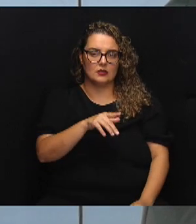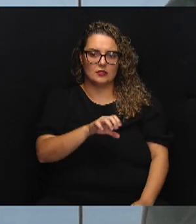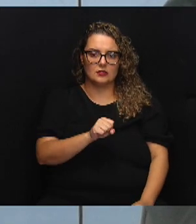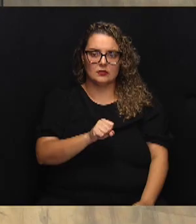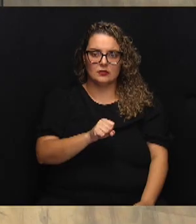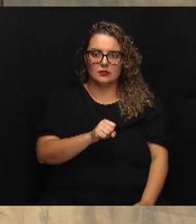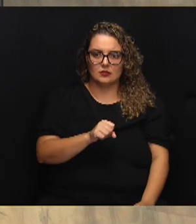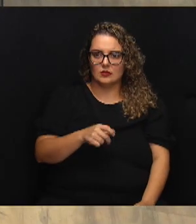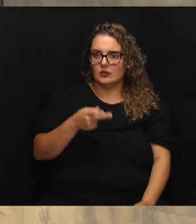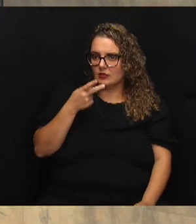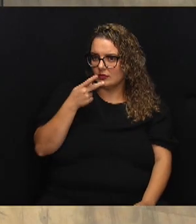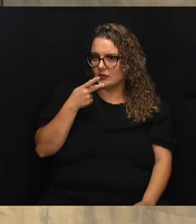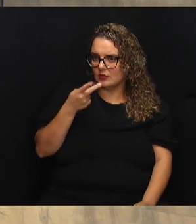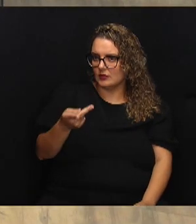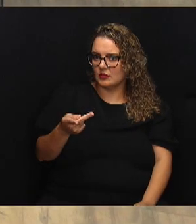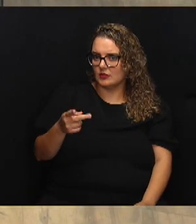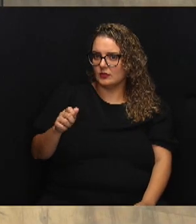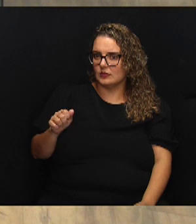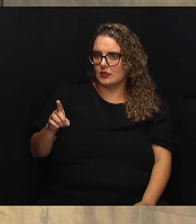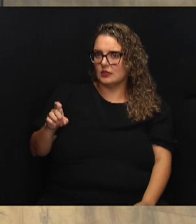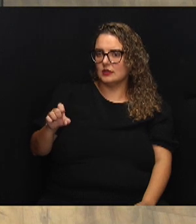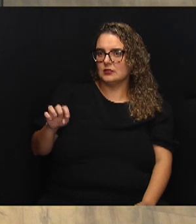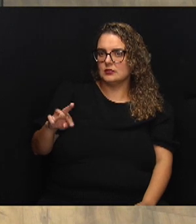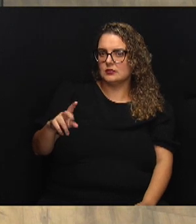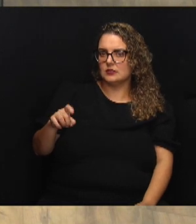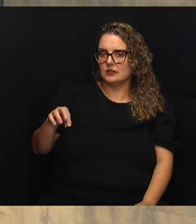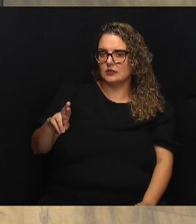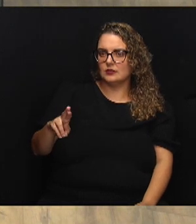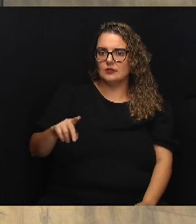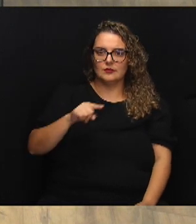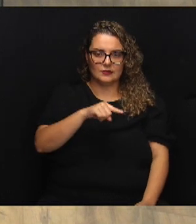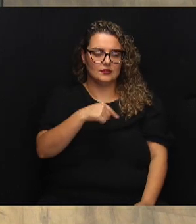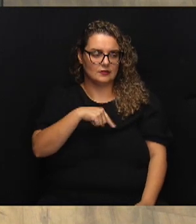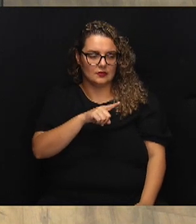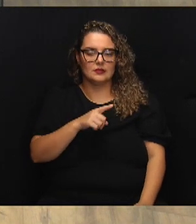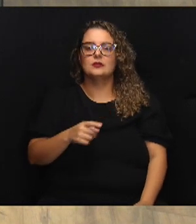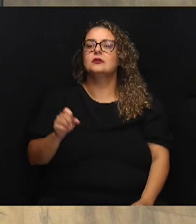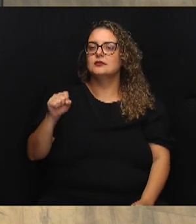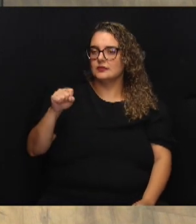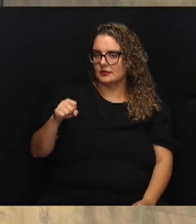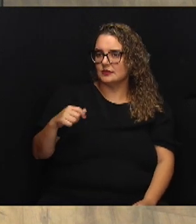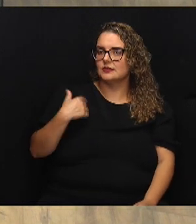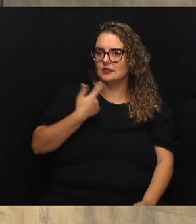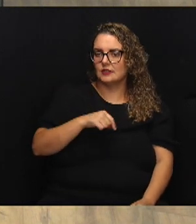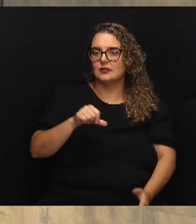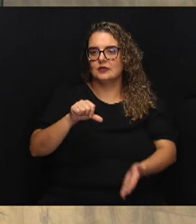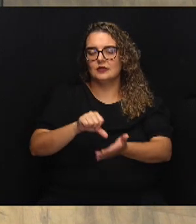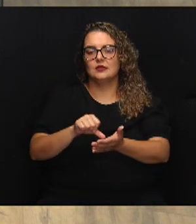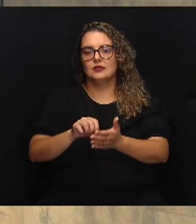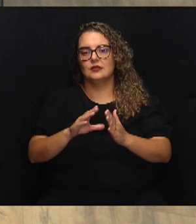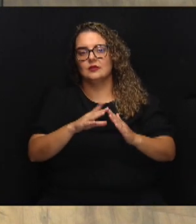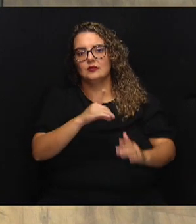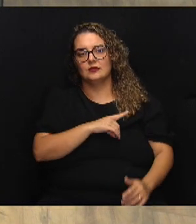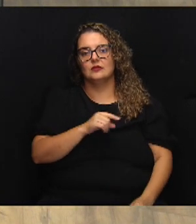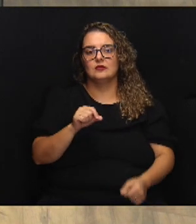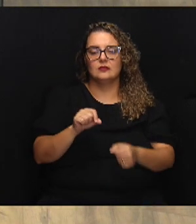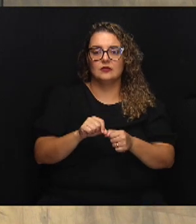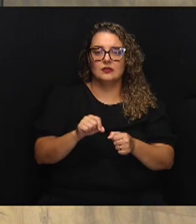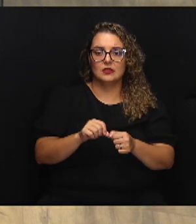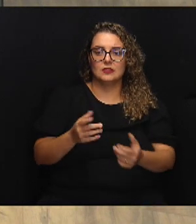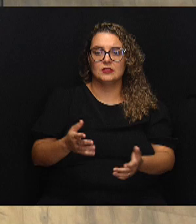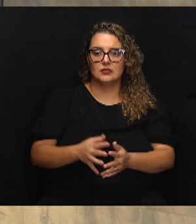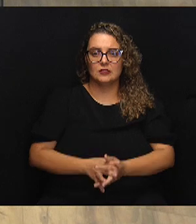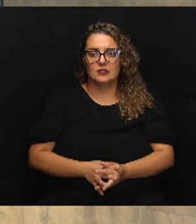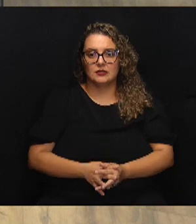falando do caso do adestrador? Isso, Você estava lá? Foi o caso feito na nossa unidade policial. Aí acabou fazendo e ele era